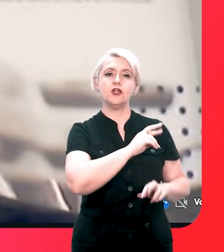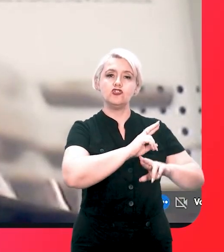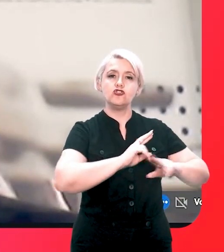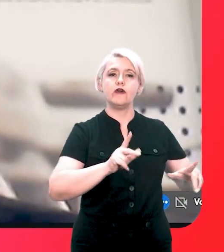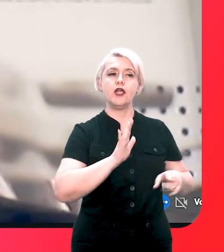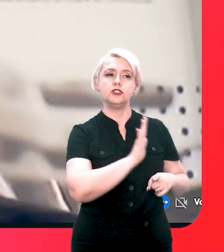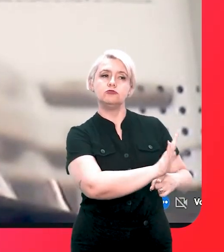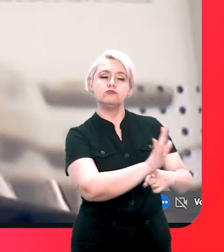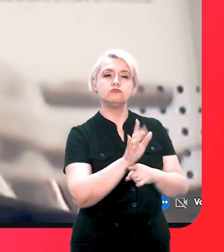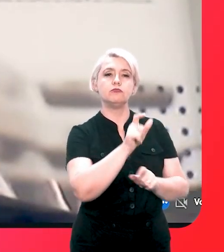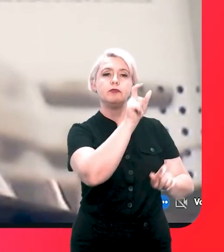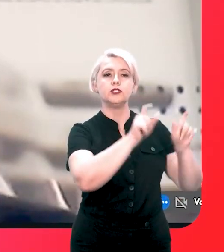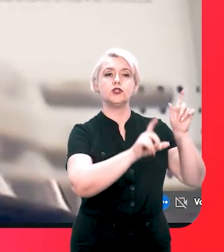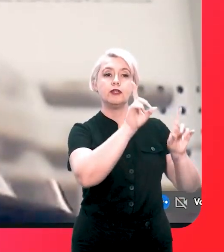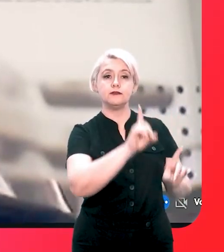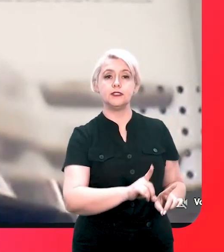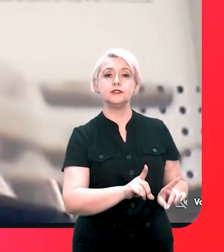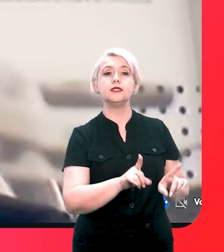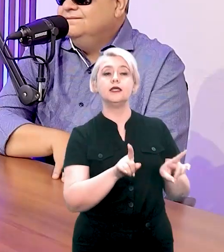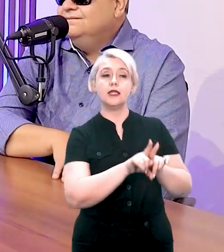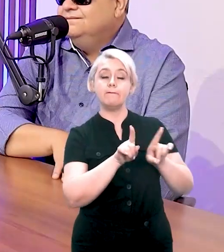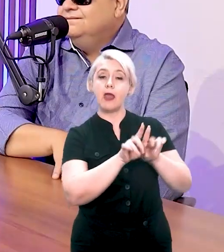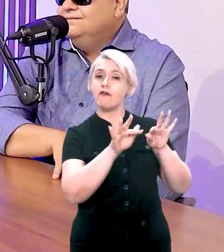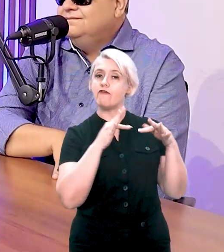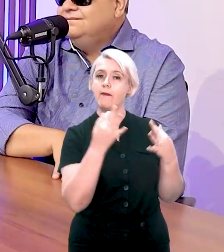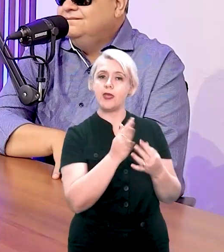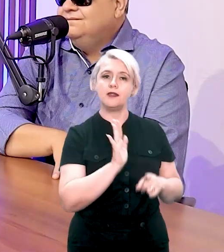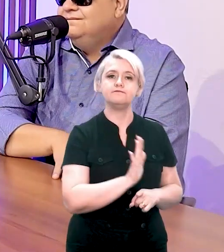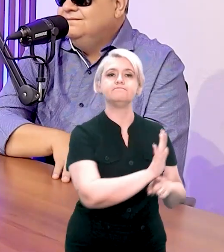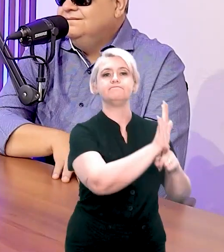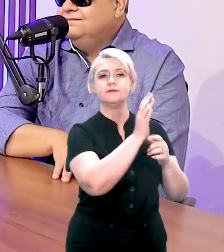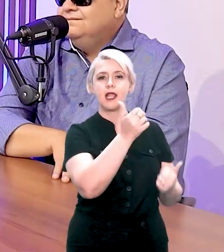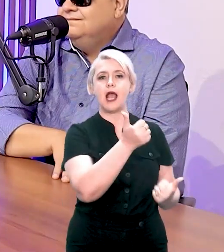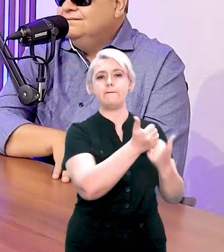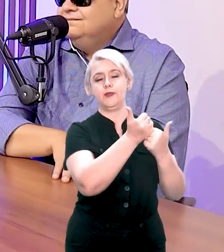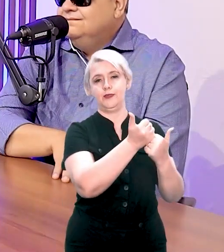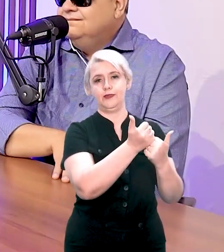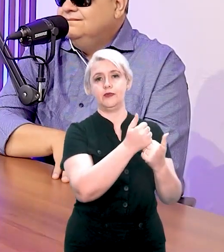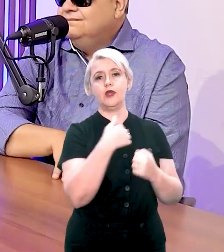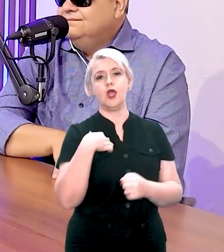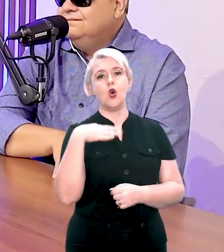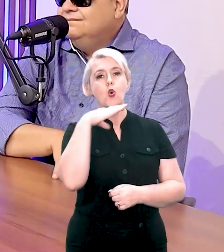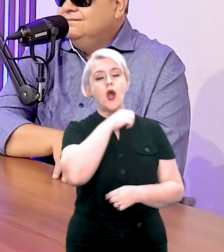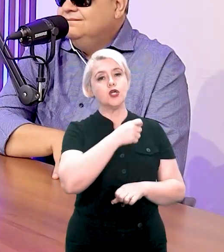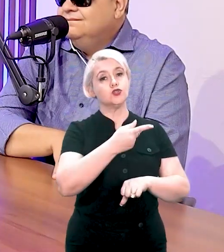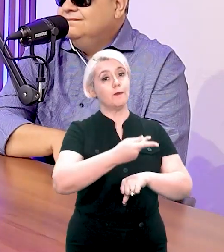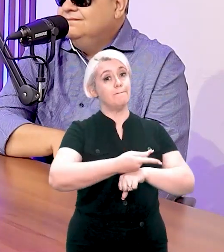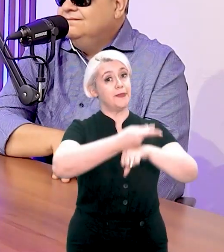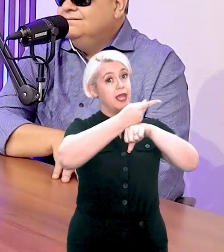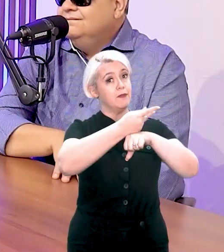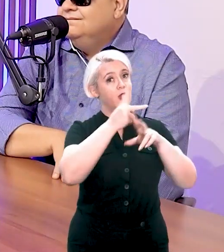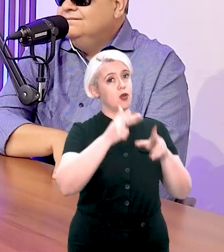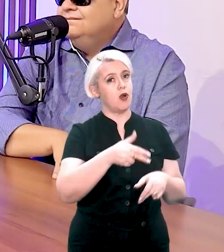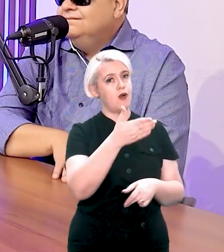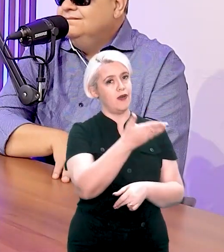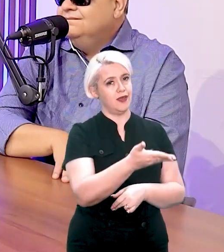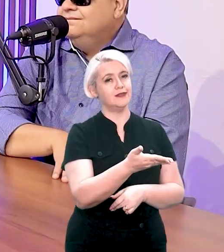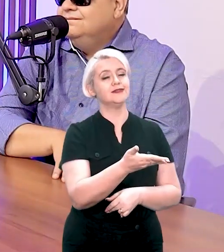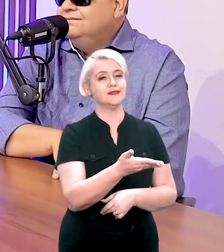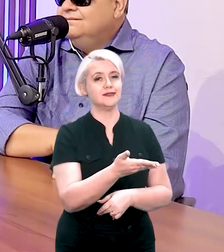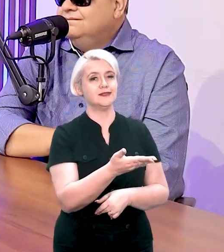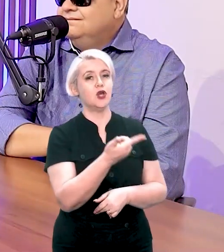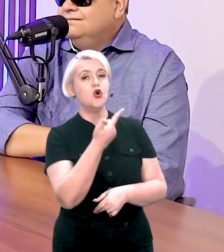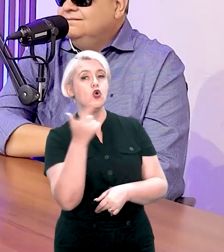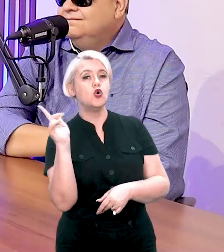das pessoas com deficiência e de suas famílias. E eu acho que um prêmio como esse, mas o